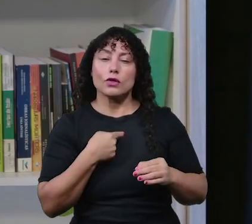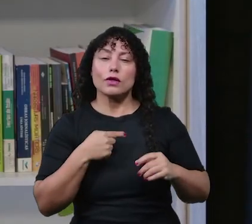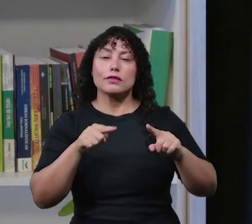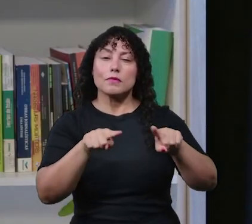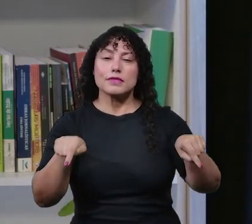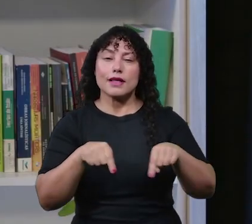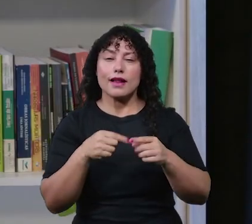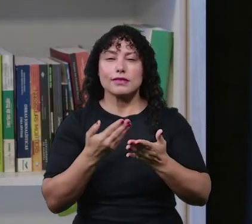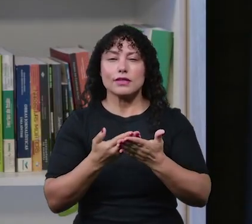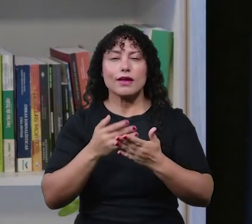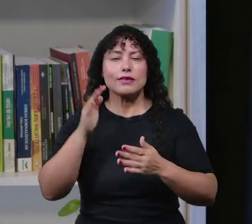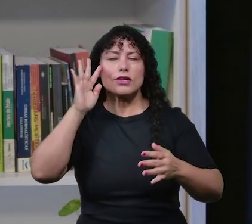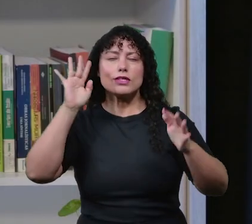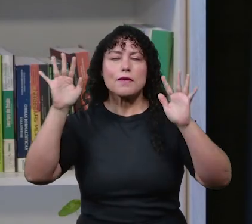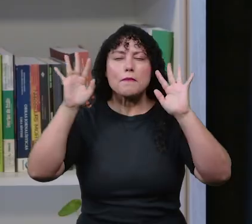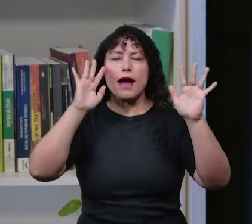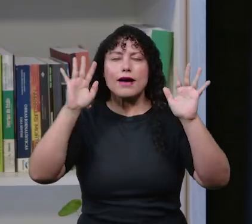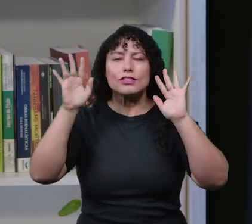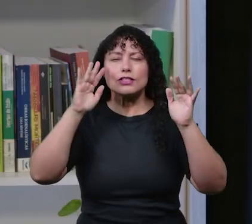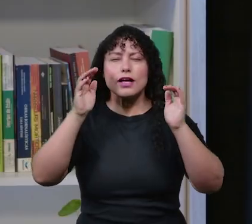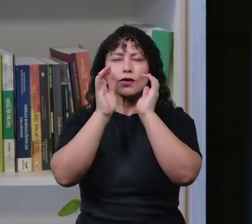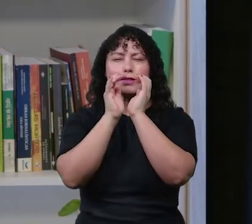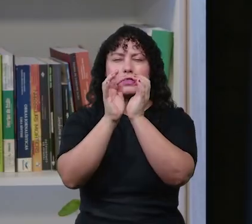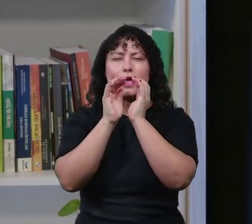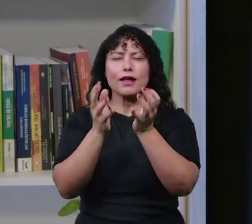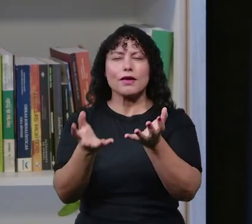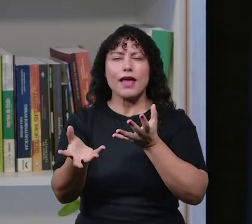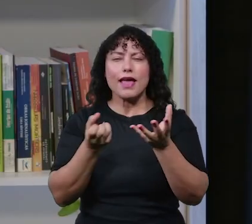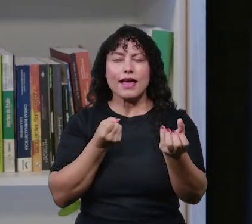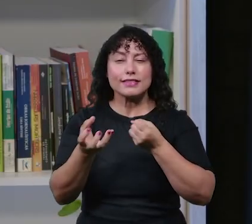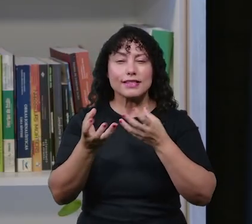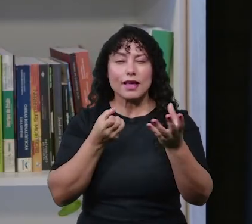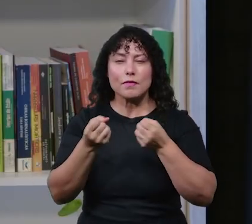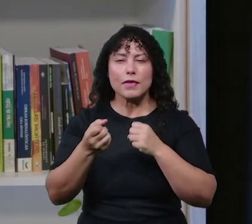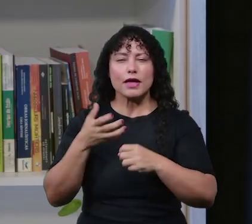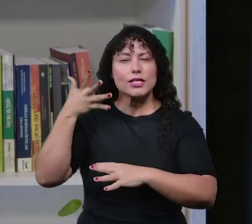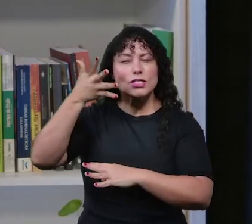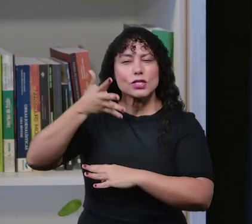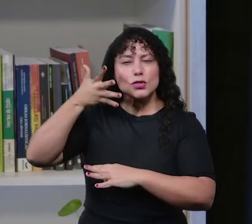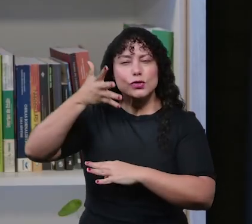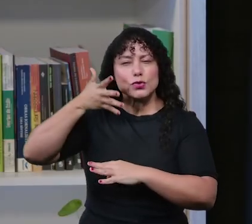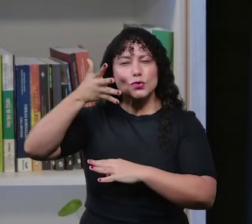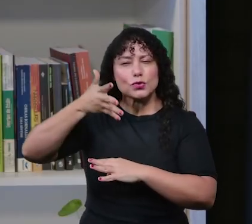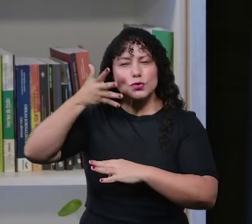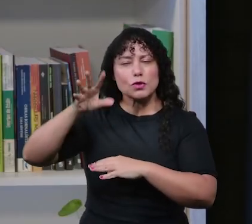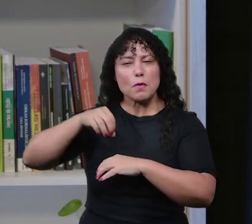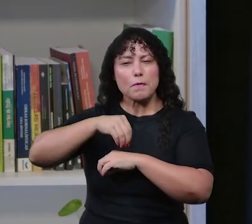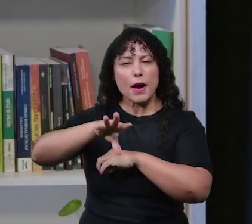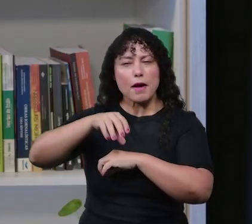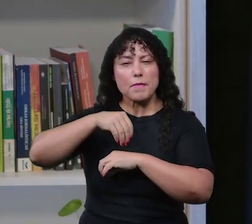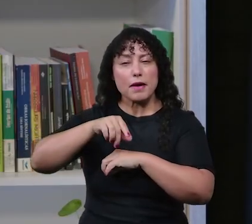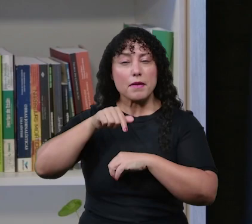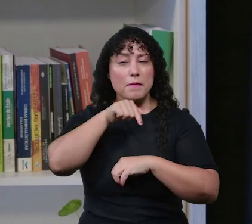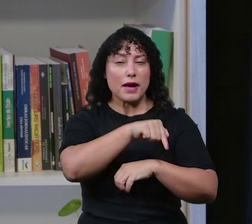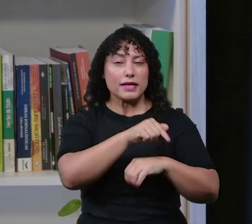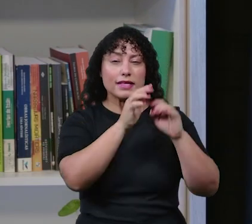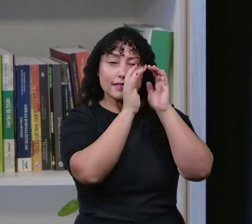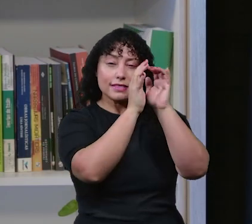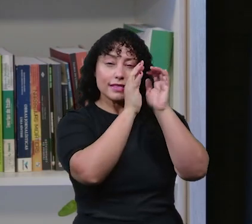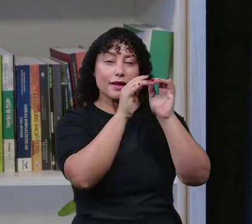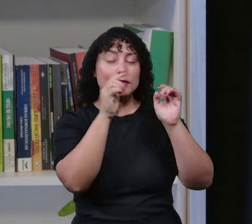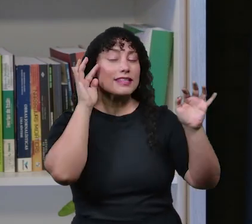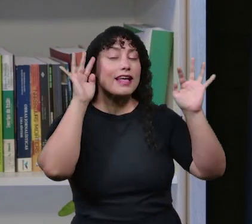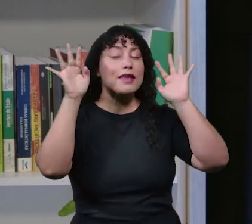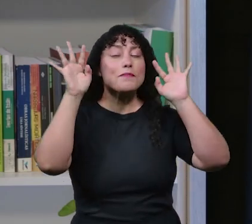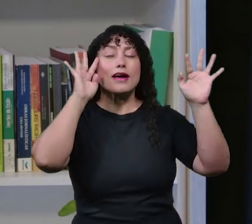gente está em sala de aula, a gente imagina um cérebro recebendo esse discurso que está sendo feito. Acontece que esse